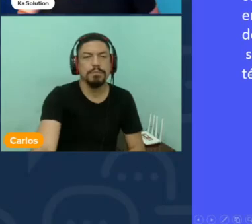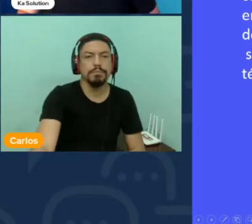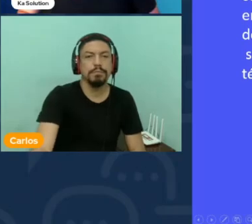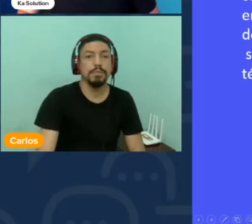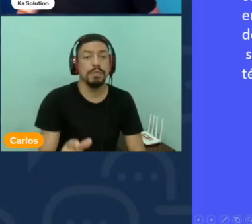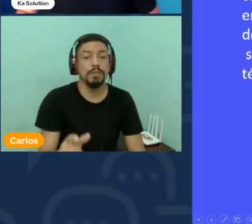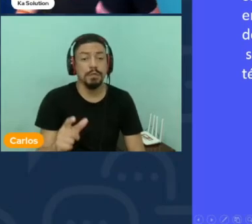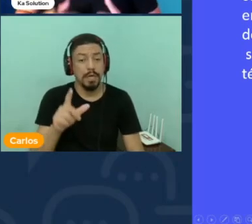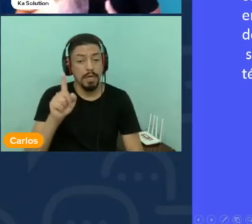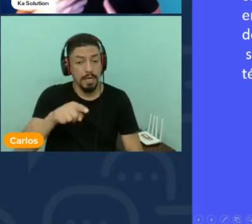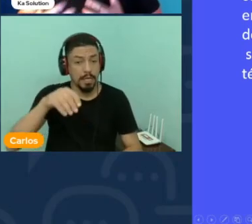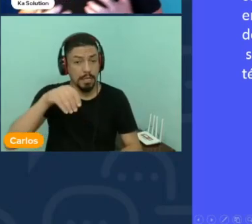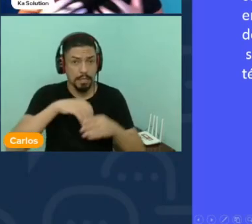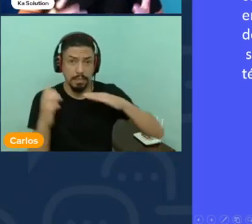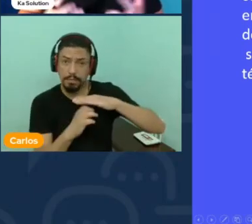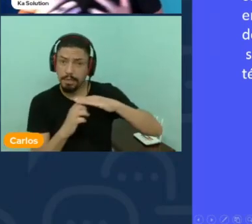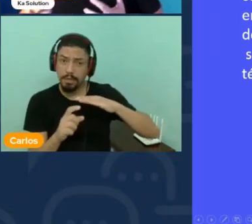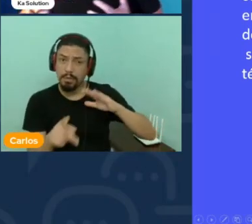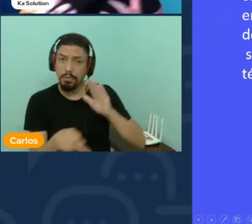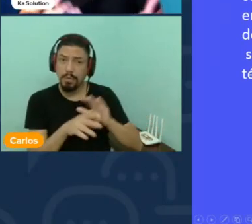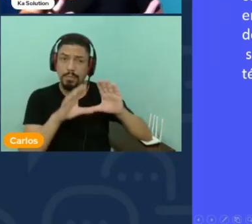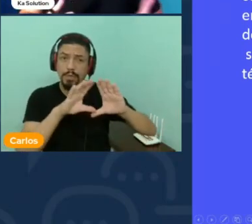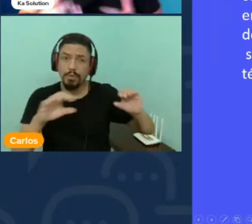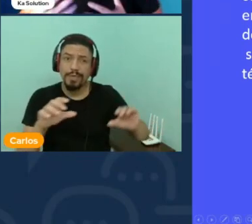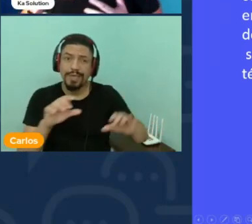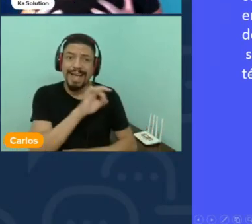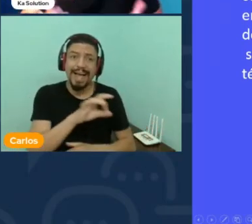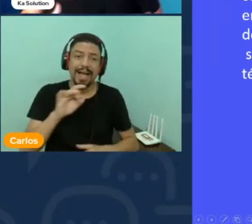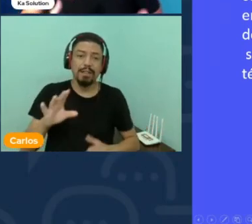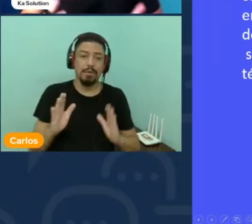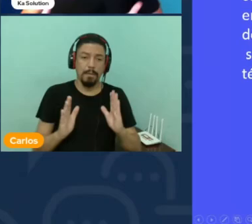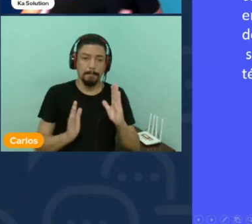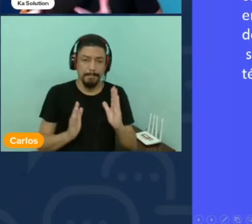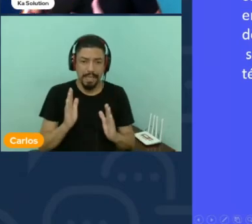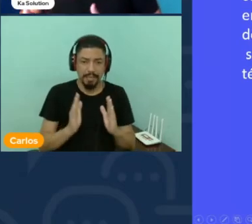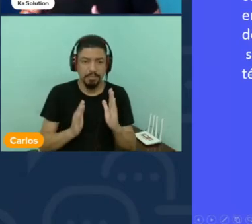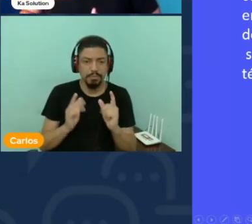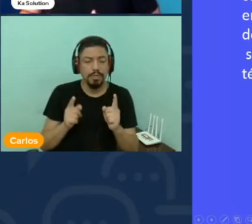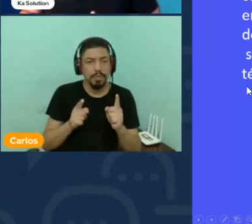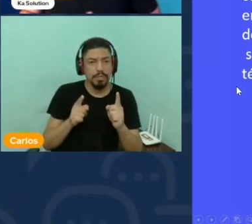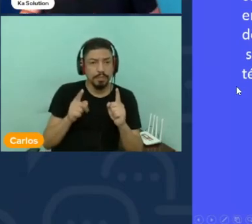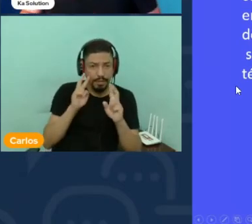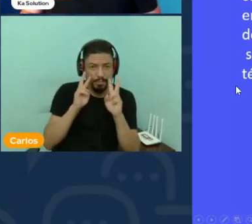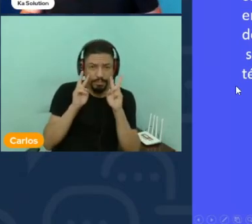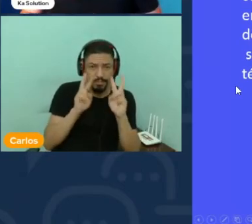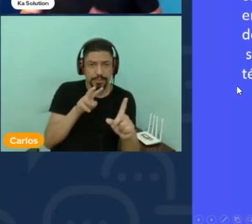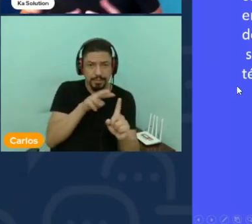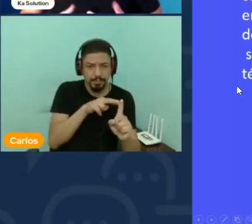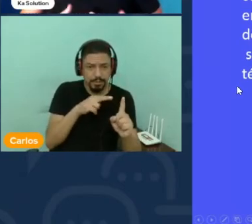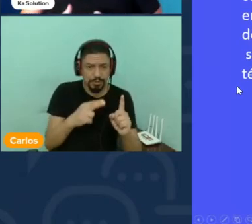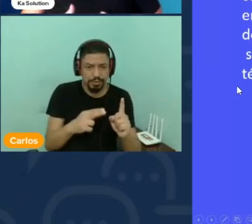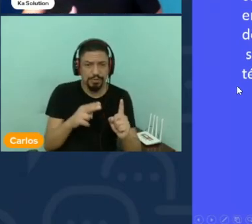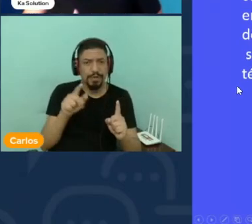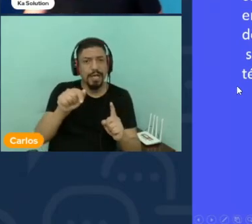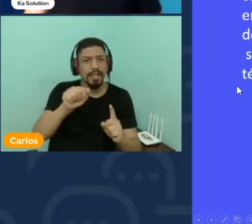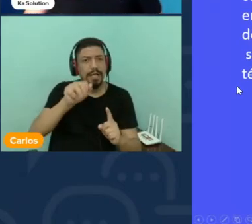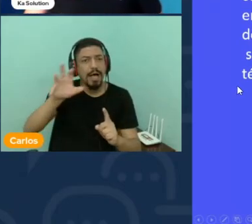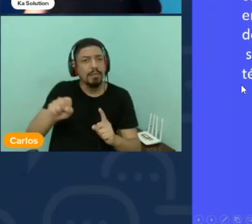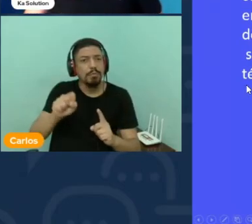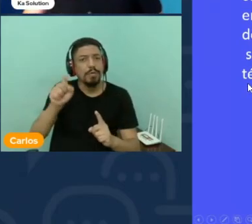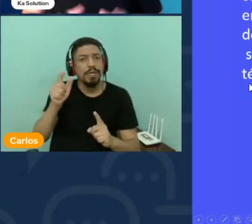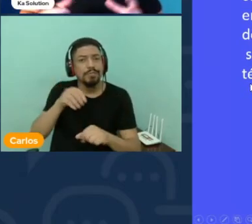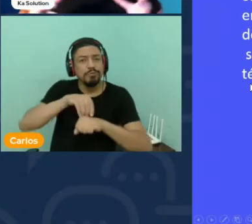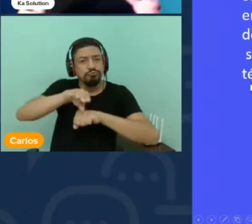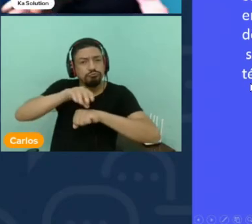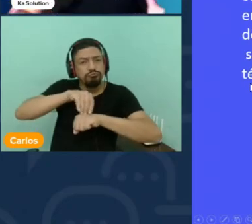nuvem. Então, em cada uma dessas fases, em cada uma dessas perspectivas, a AWS vai